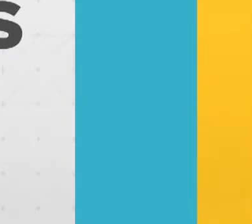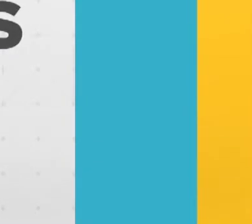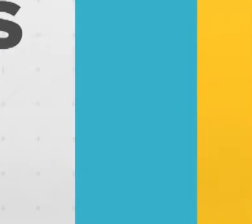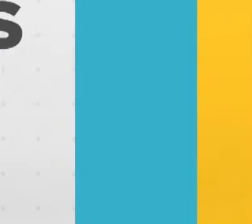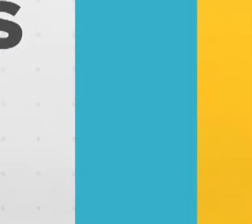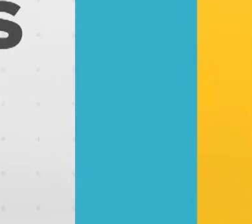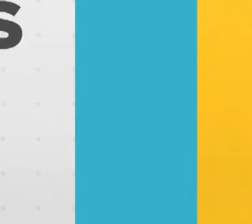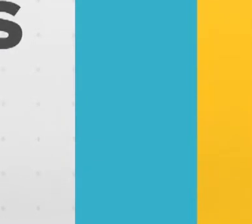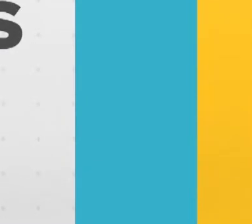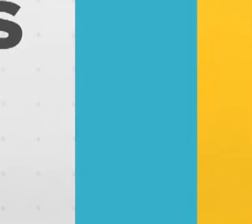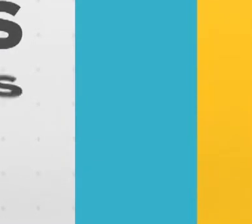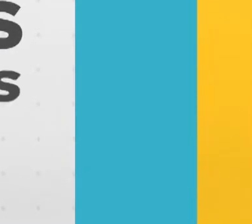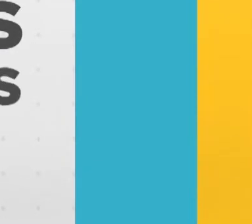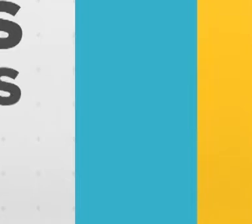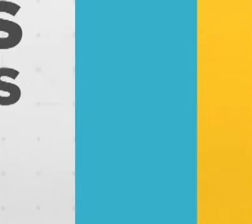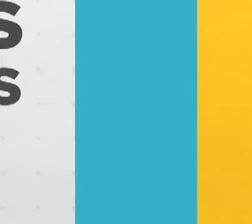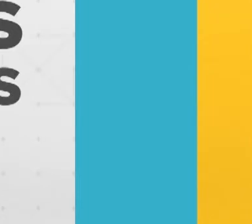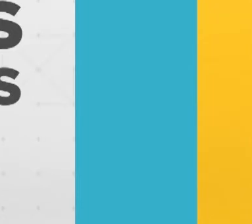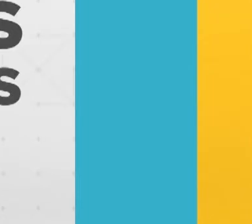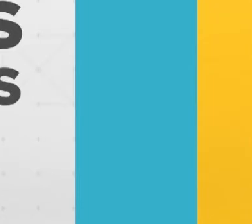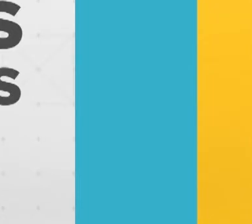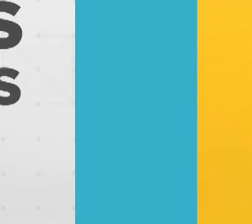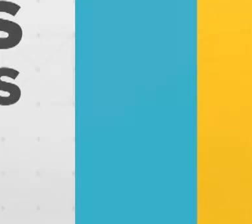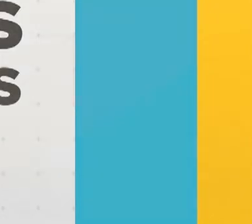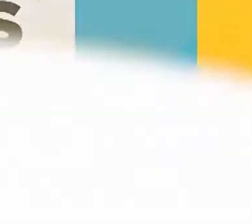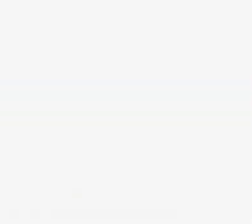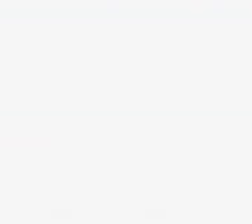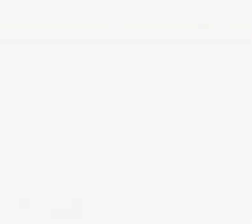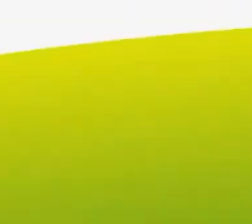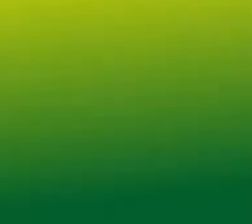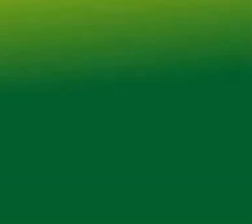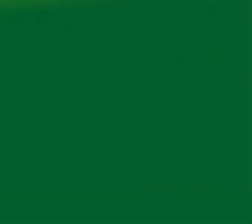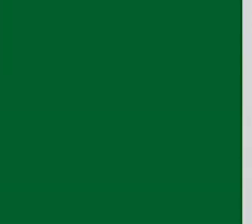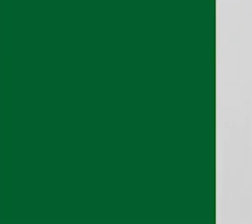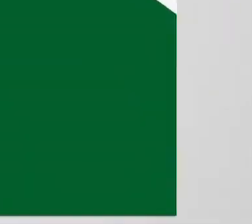milhões e 700 mil empregos em 10 anos.